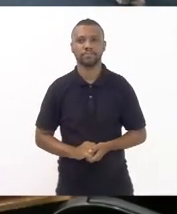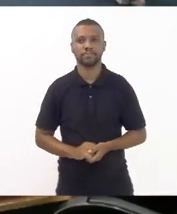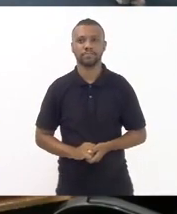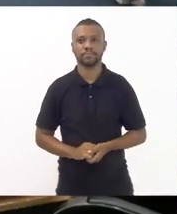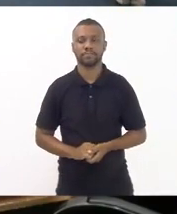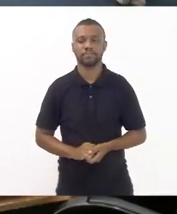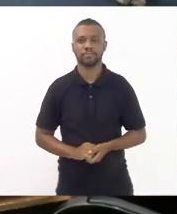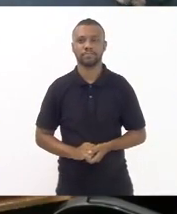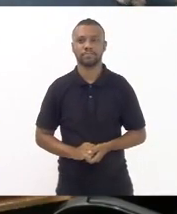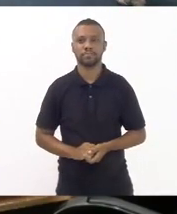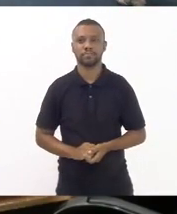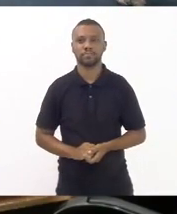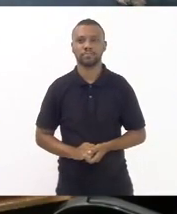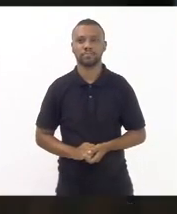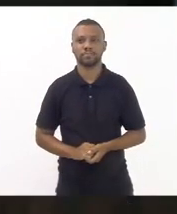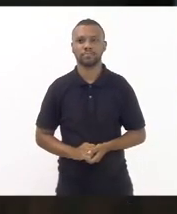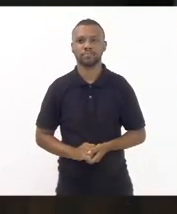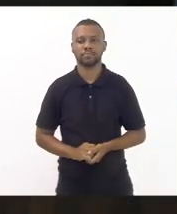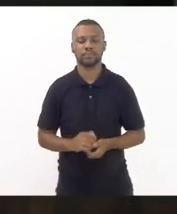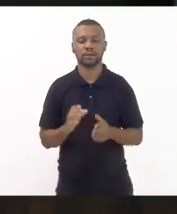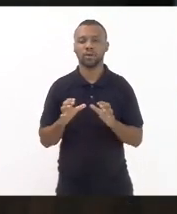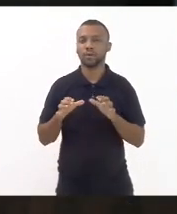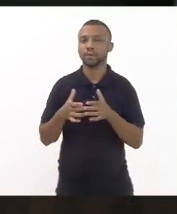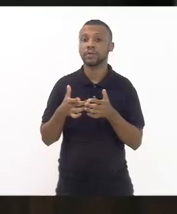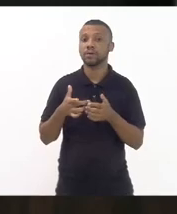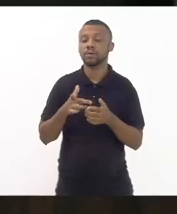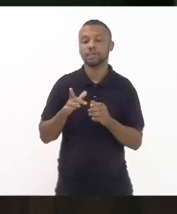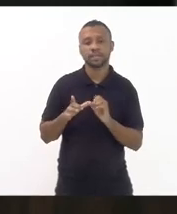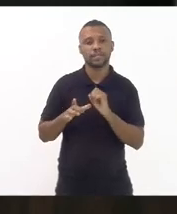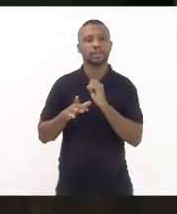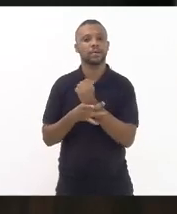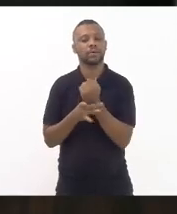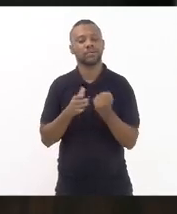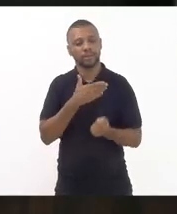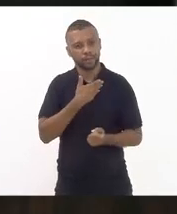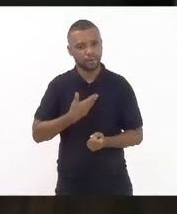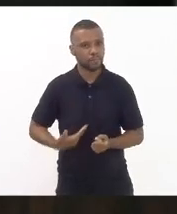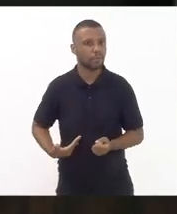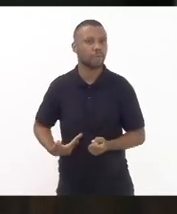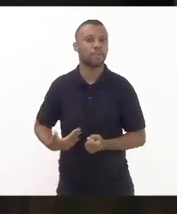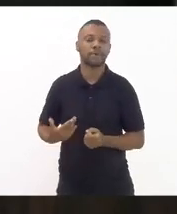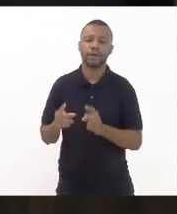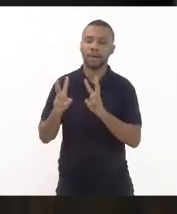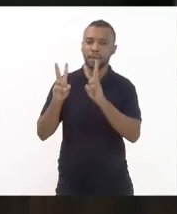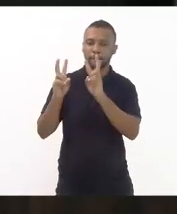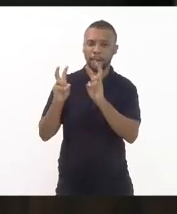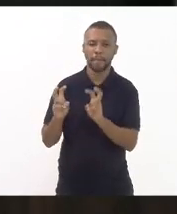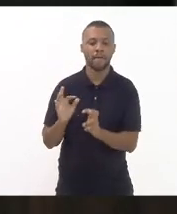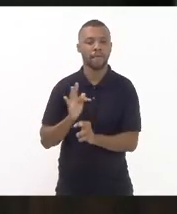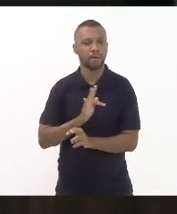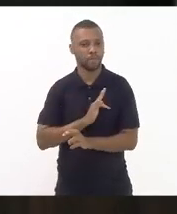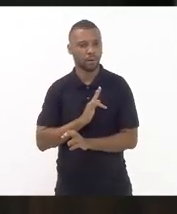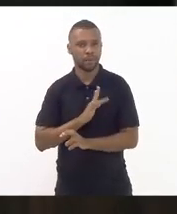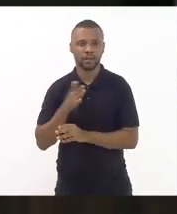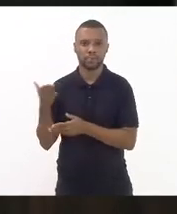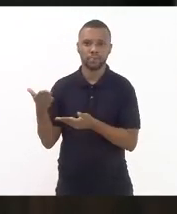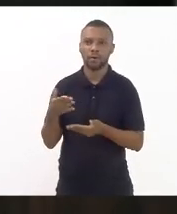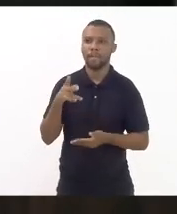Não sei, pode ser. Pela Comissão de Segurança Pública e Assuntos de Polícia, o professor,